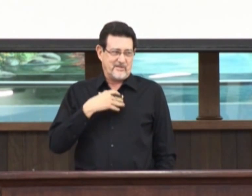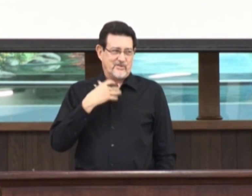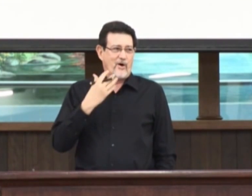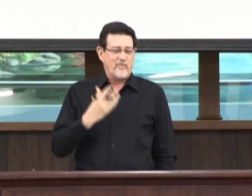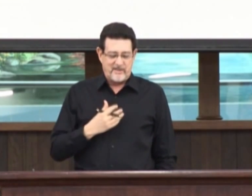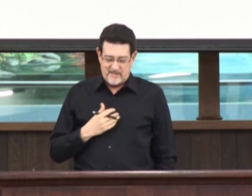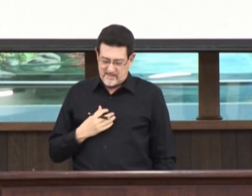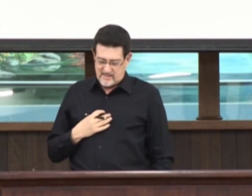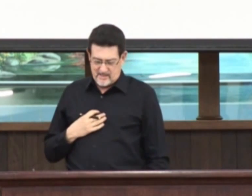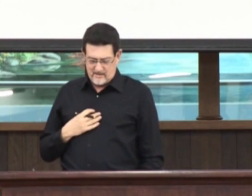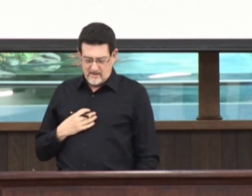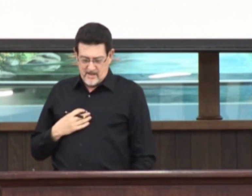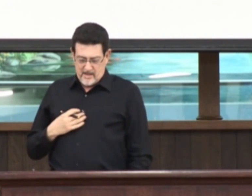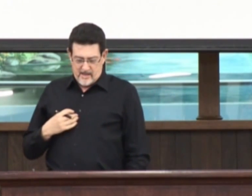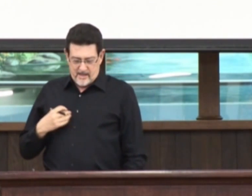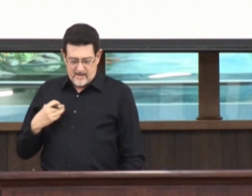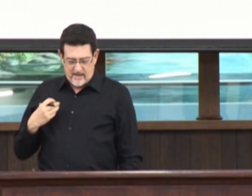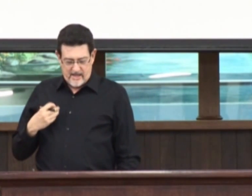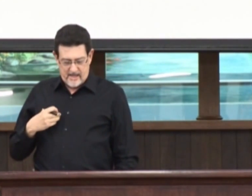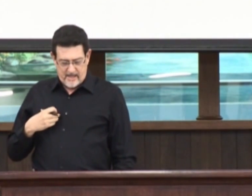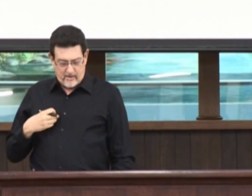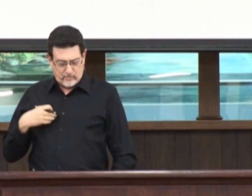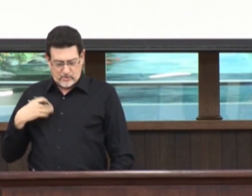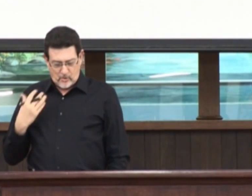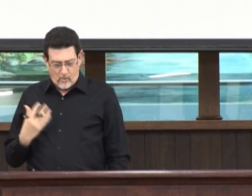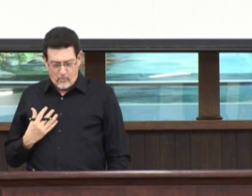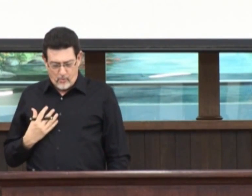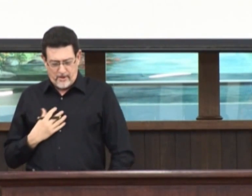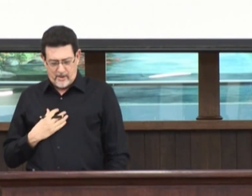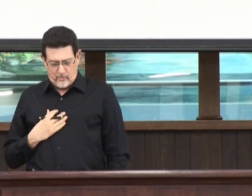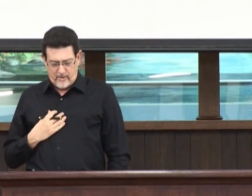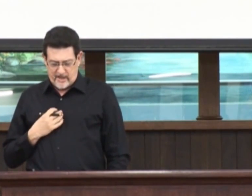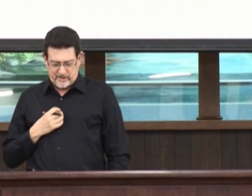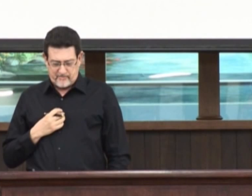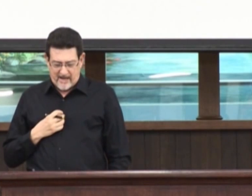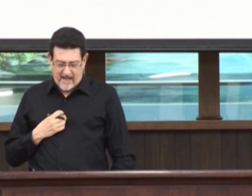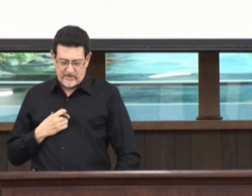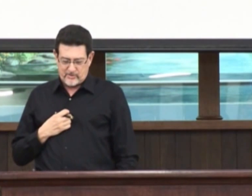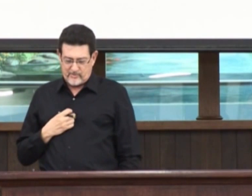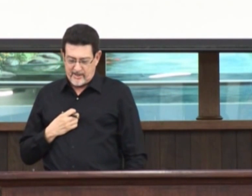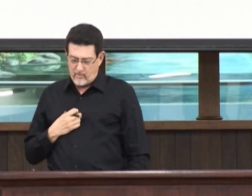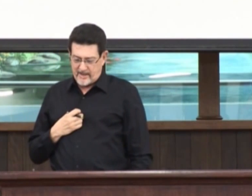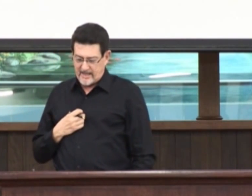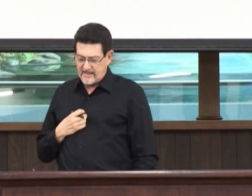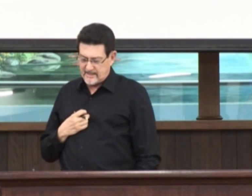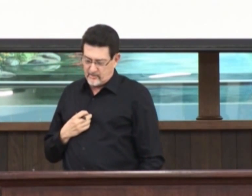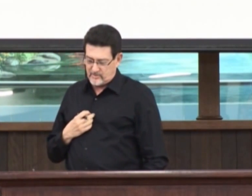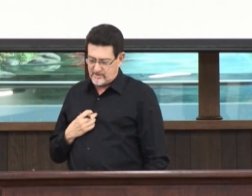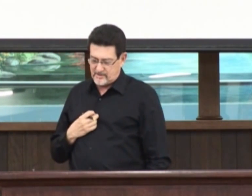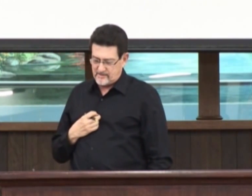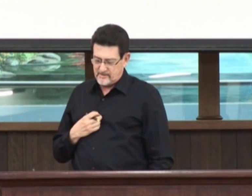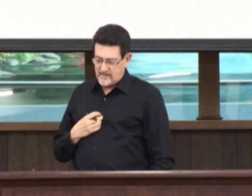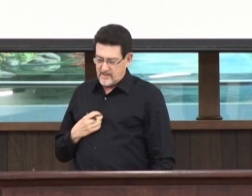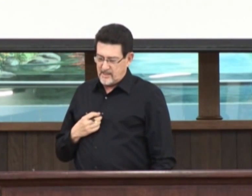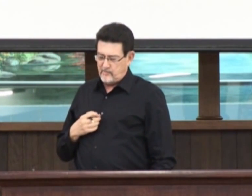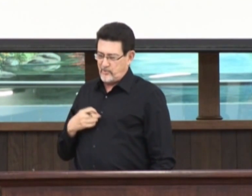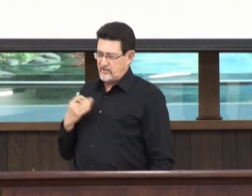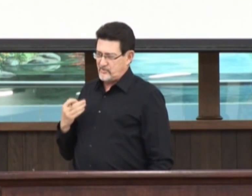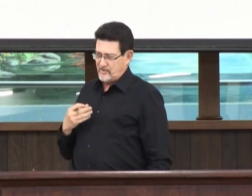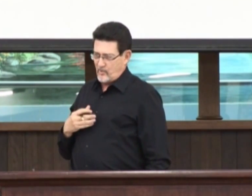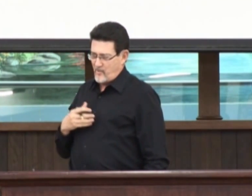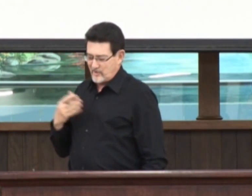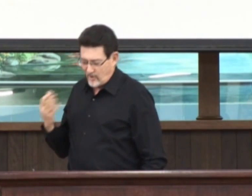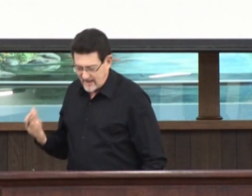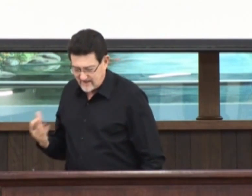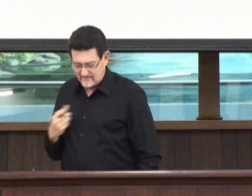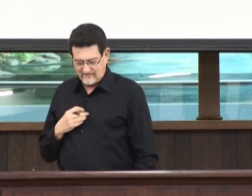de snob e disse, eu sou o único neste palácio que não crê em Deus e por